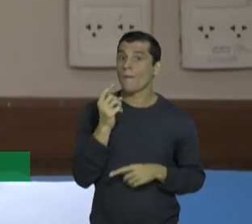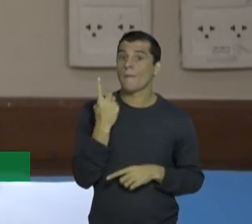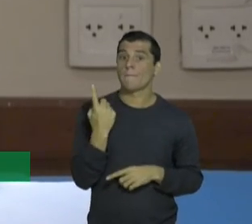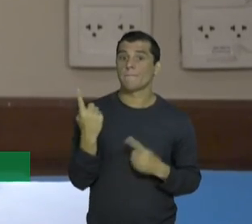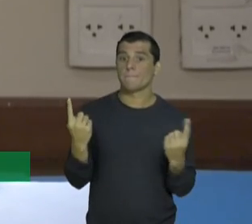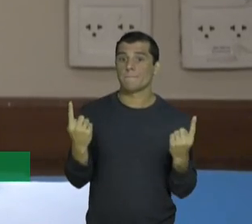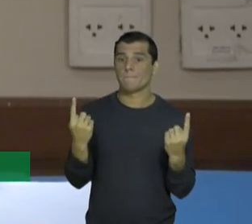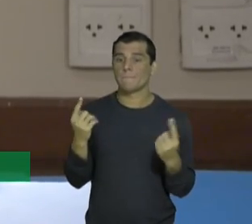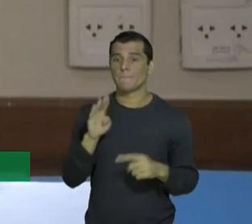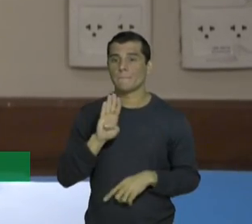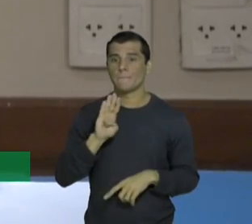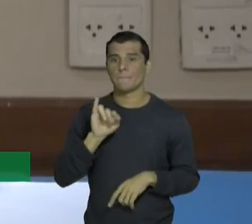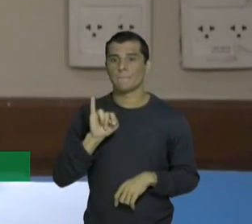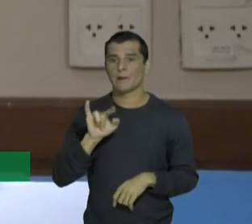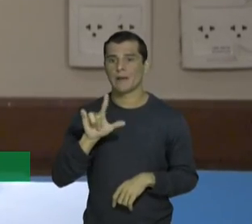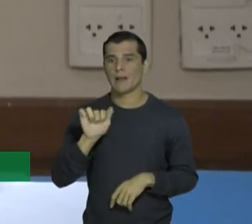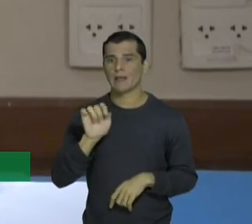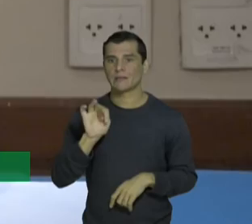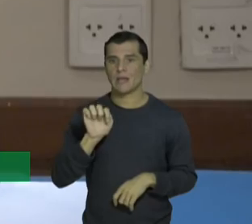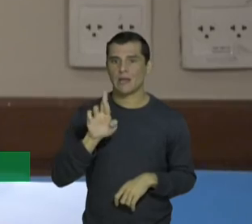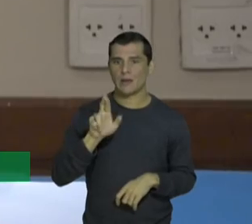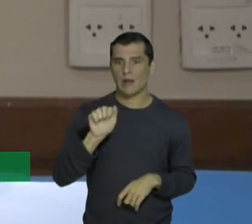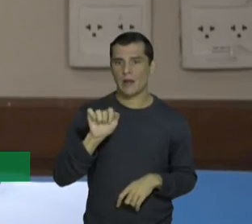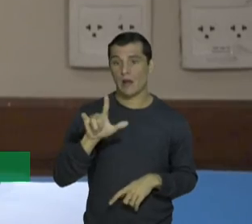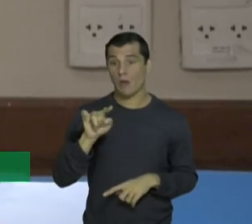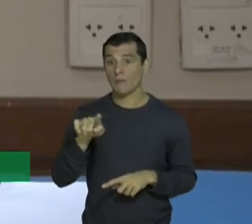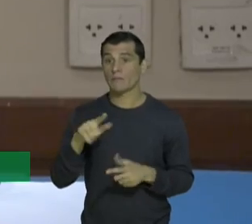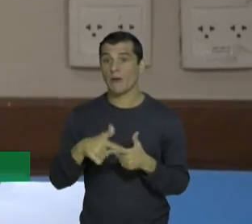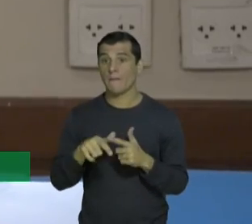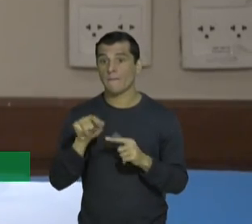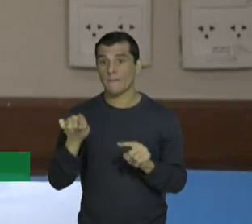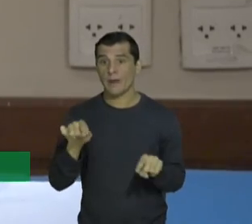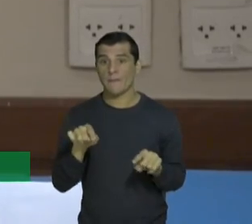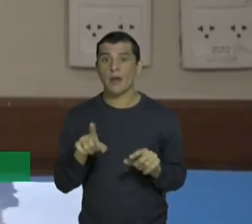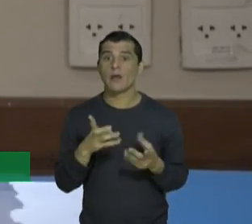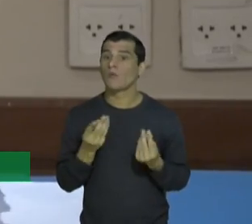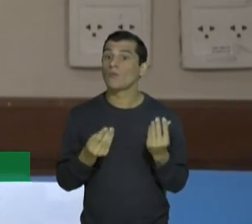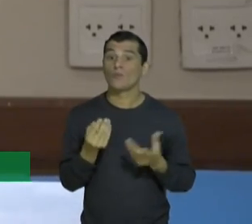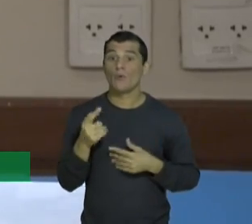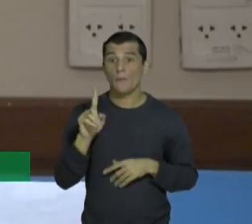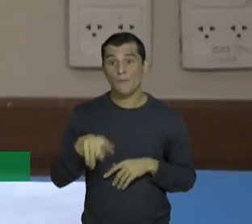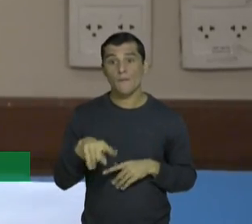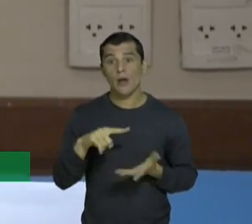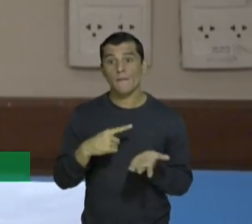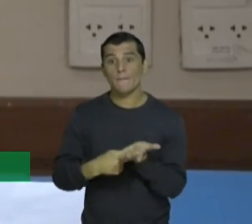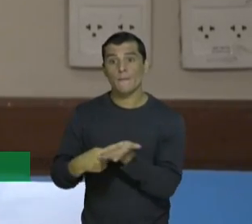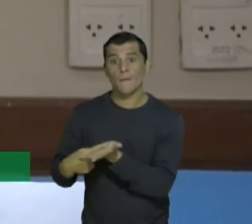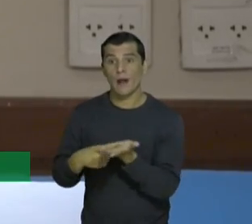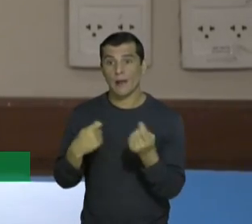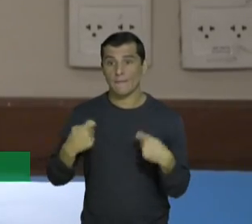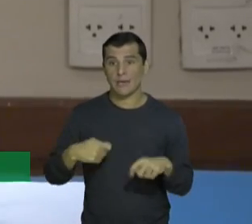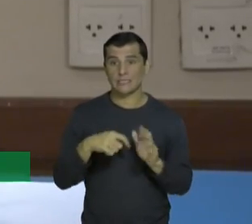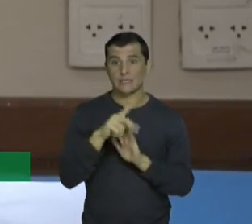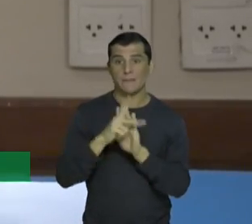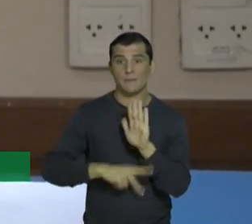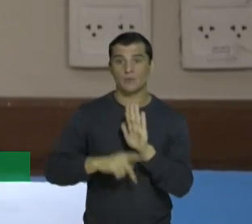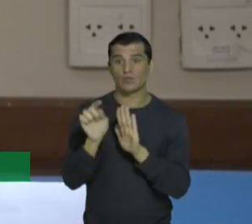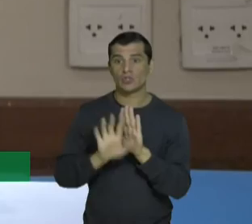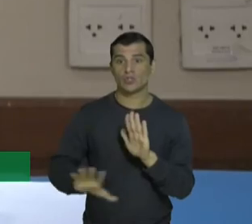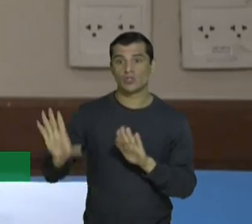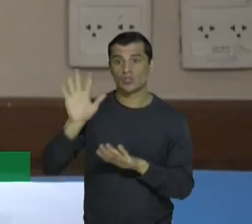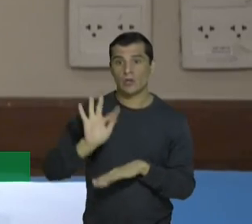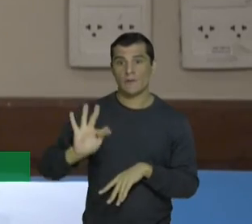mas possíveis perdas estruturais e eu acho que seria melhor negociar esse acordo num com uma posição de projeto Nacional mais claro o que queremos com esse